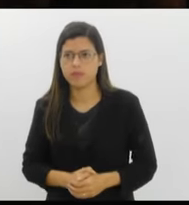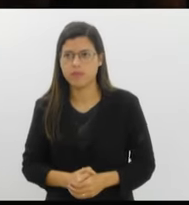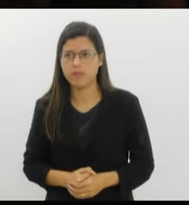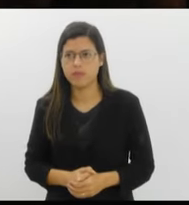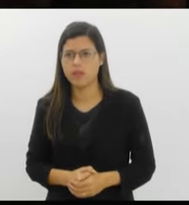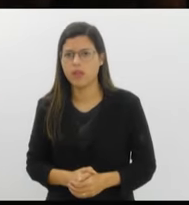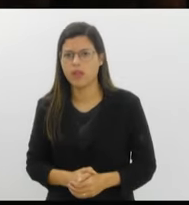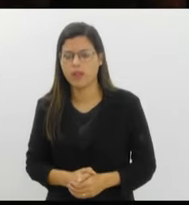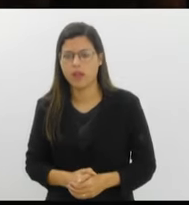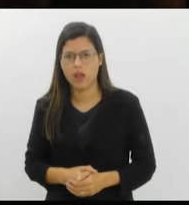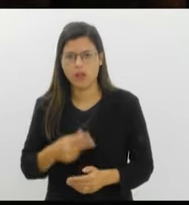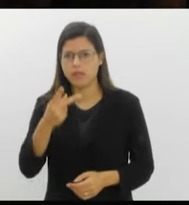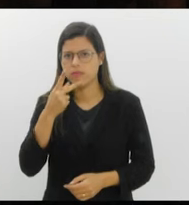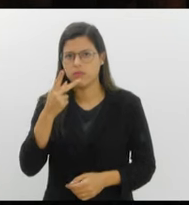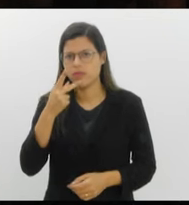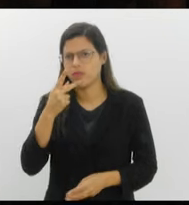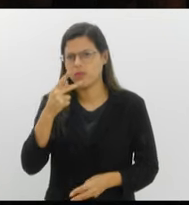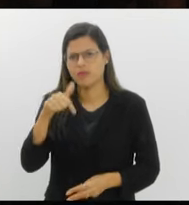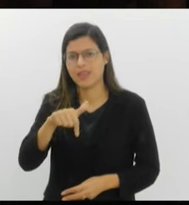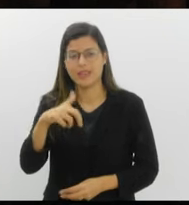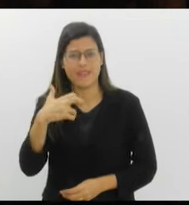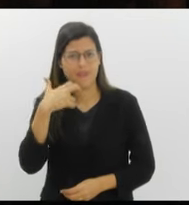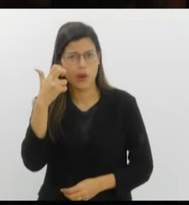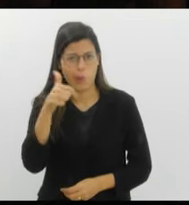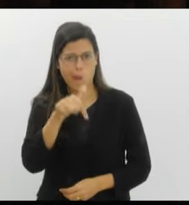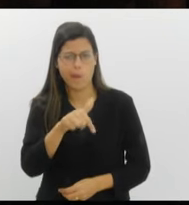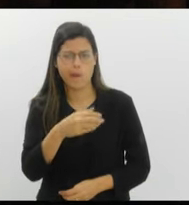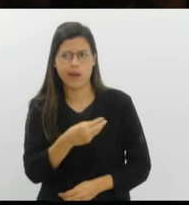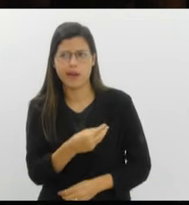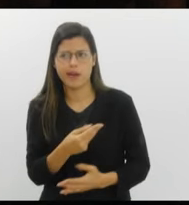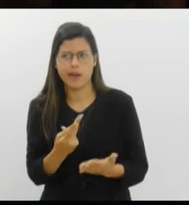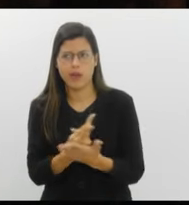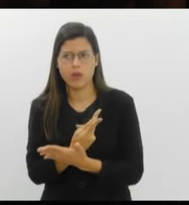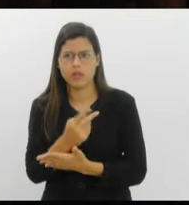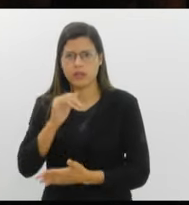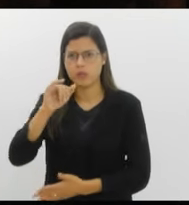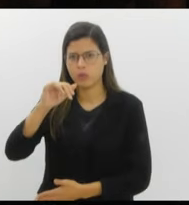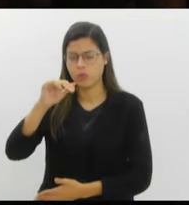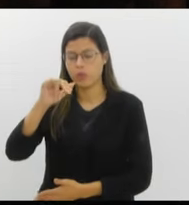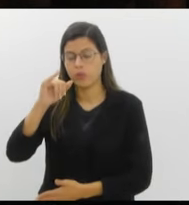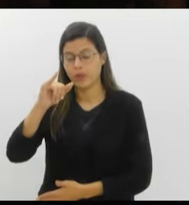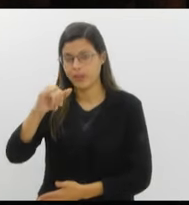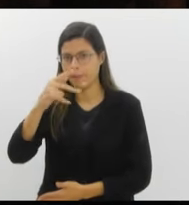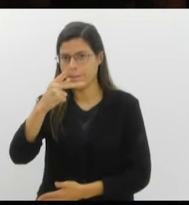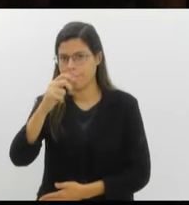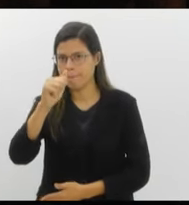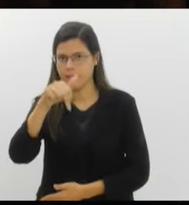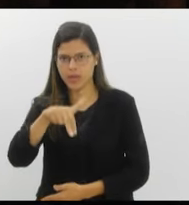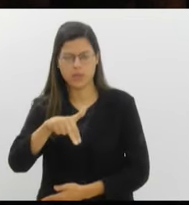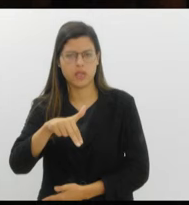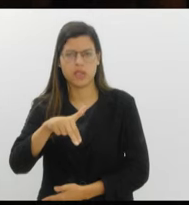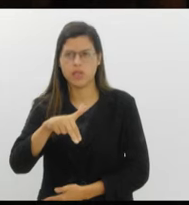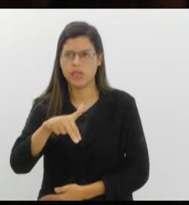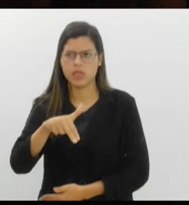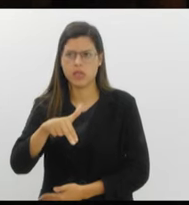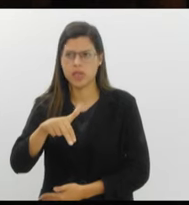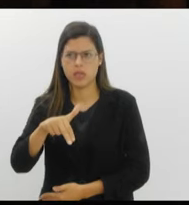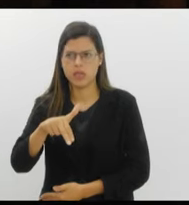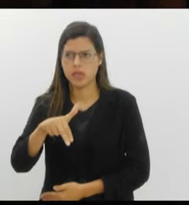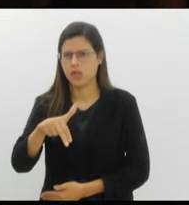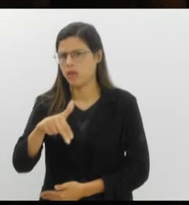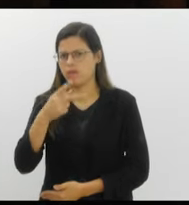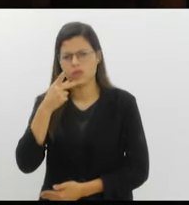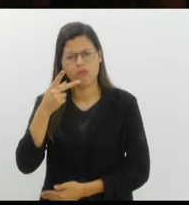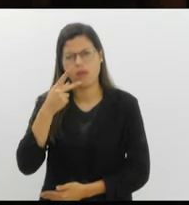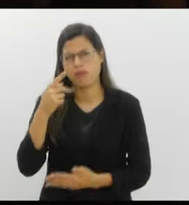maior vergonha que existe, por exemplo, no IPLAN. Eu não estou fazendo nessa caixa de maus